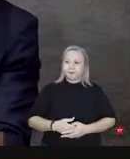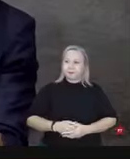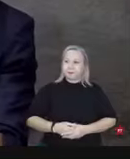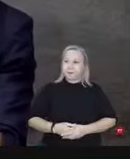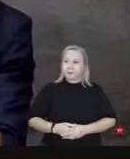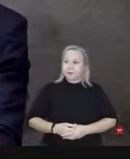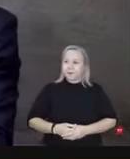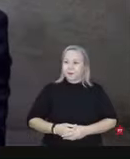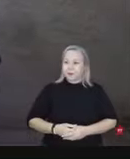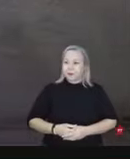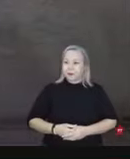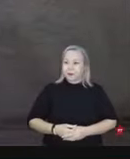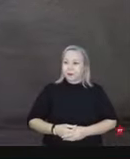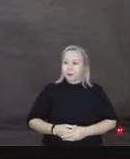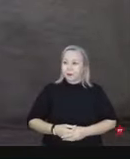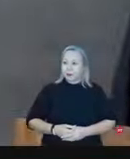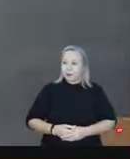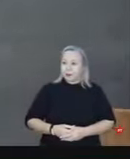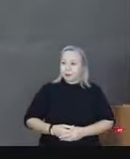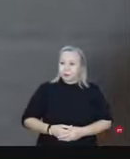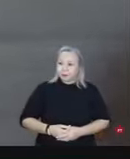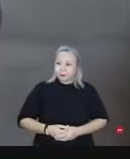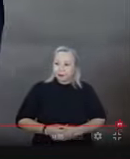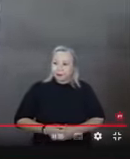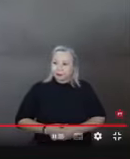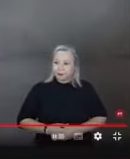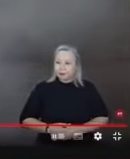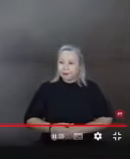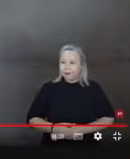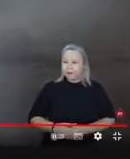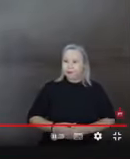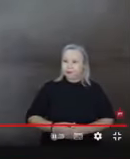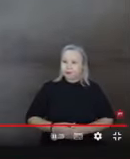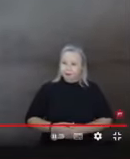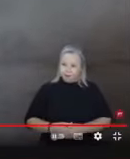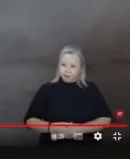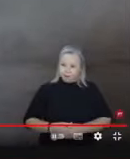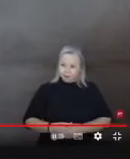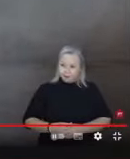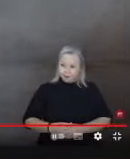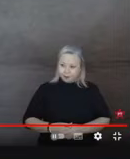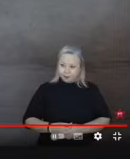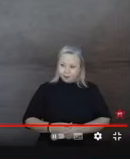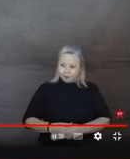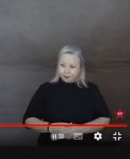Agora vamos ouvir o presidente do Superior Tribunal Eleitoral, do TSE,